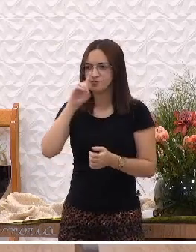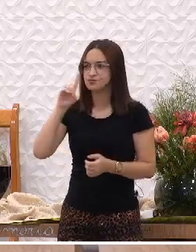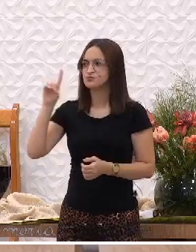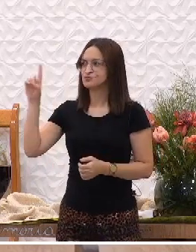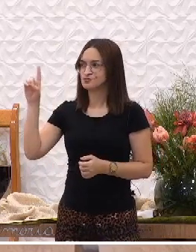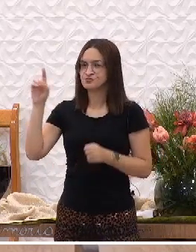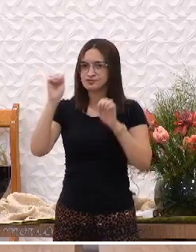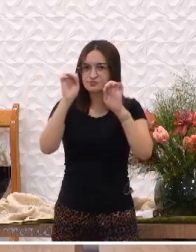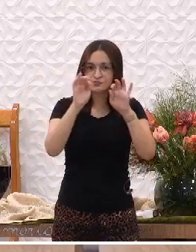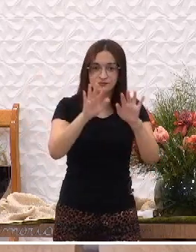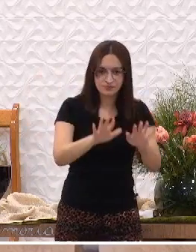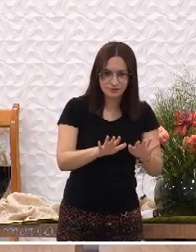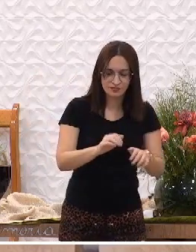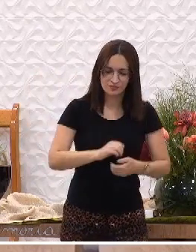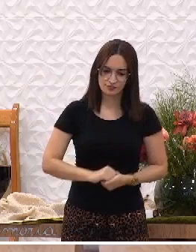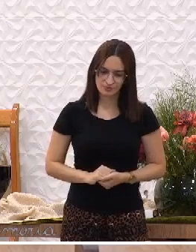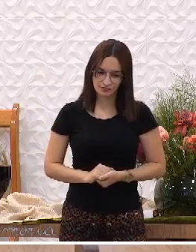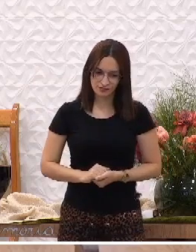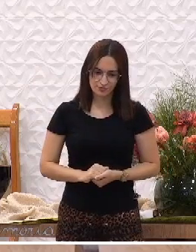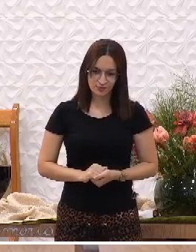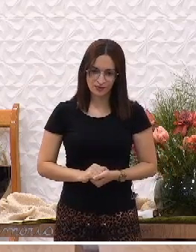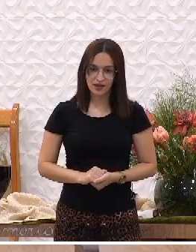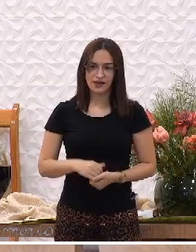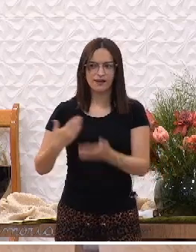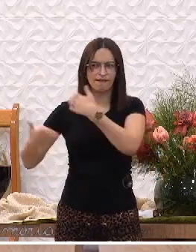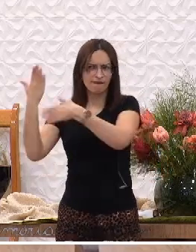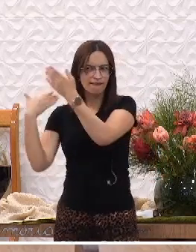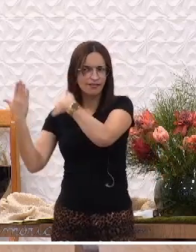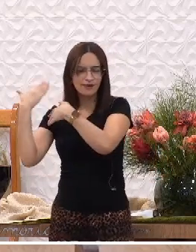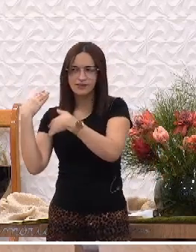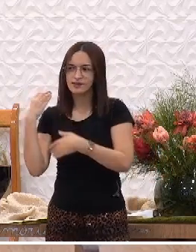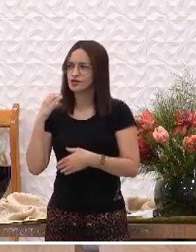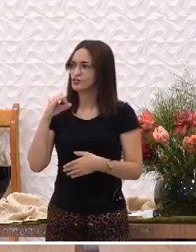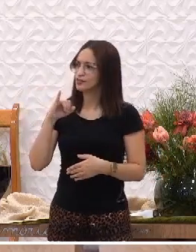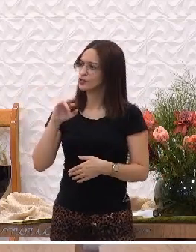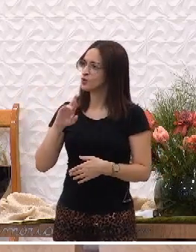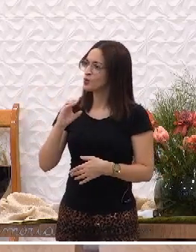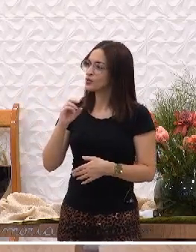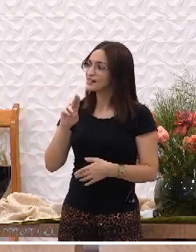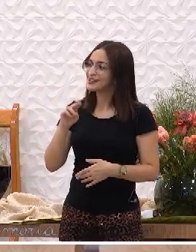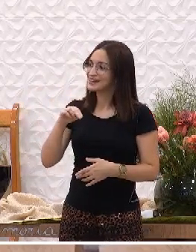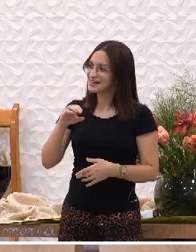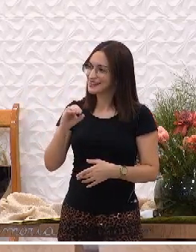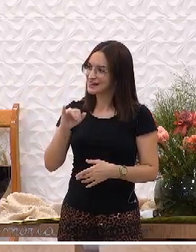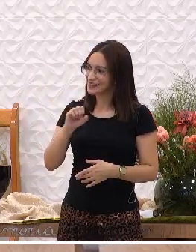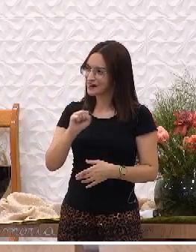eles. Ou seja, a circuncisão ela já era não somente um símbolo, mas um selo, uma confirmação ali, como se